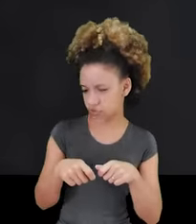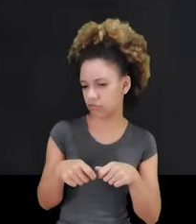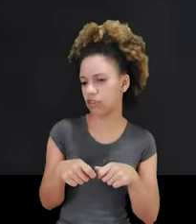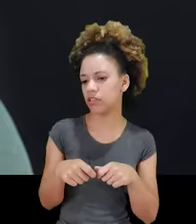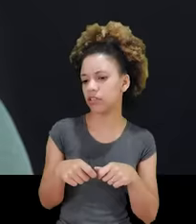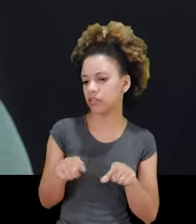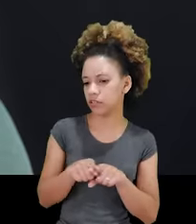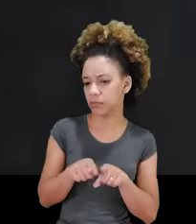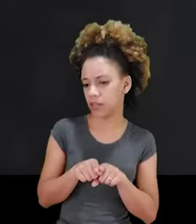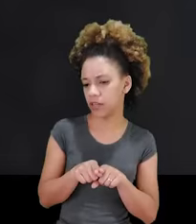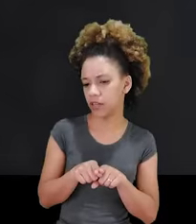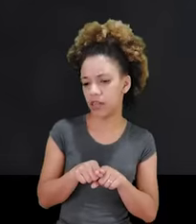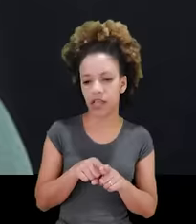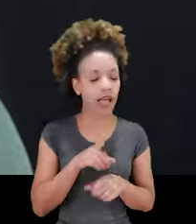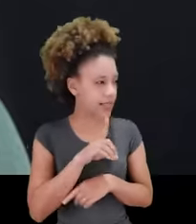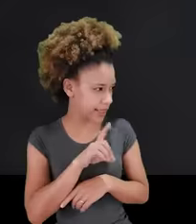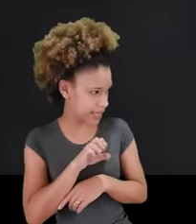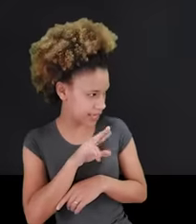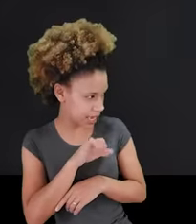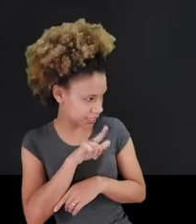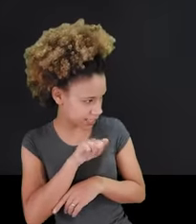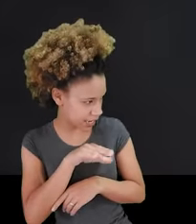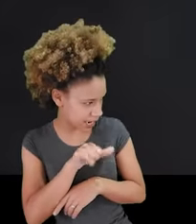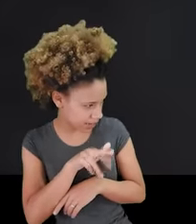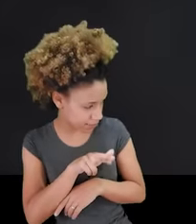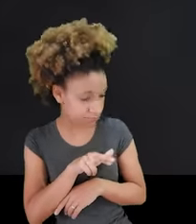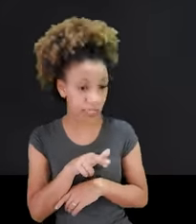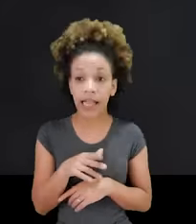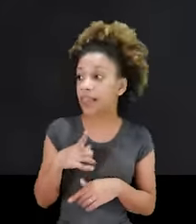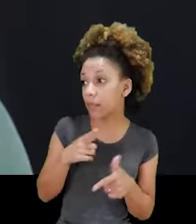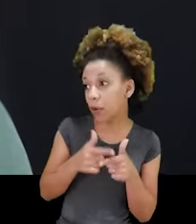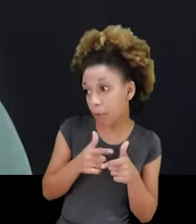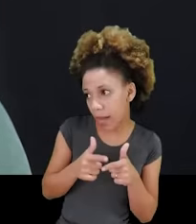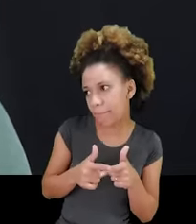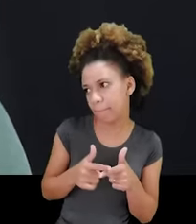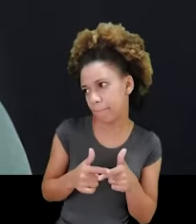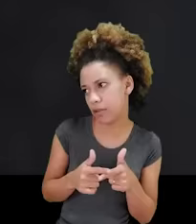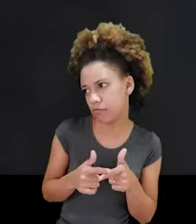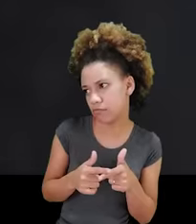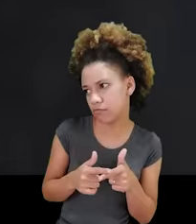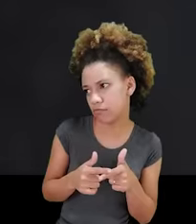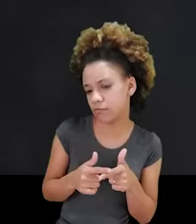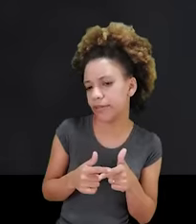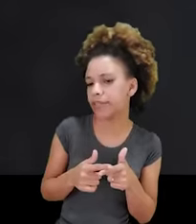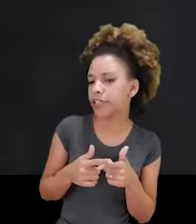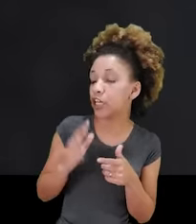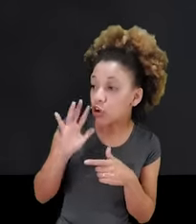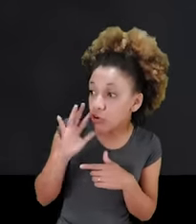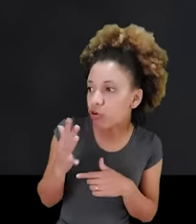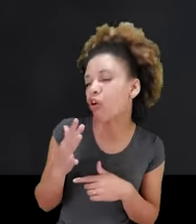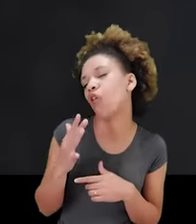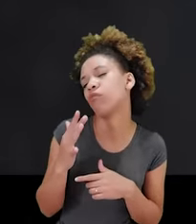desenrascar? Sim, rascar. Desenrascar. Desenrascar. Estás numa enrascada, estás numa encrenca, desencrencas. Desenrolar. Ou